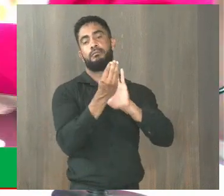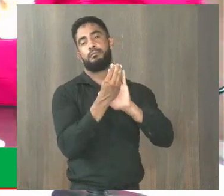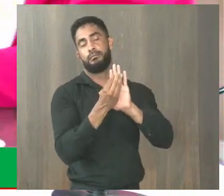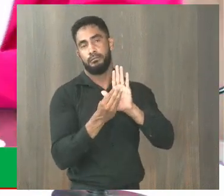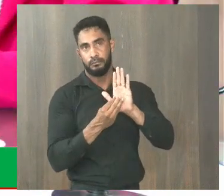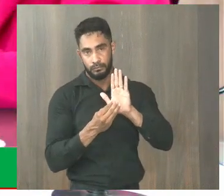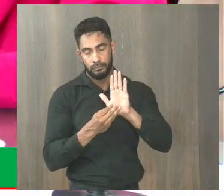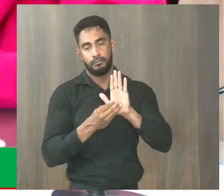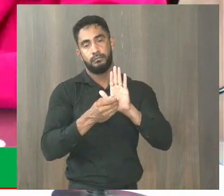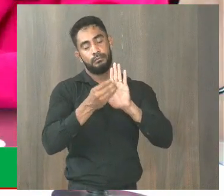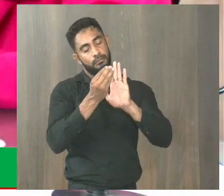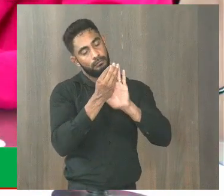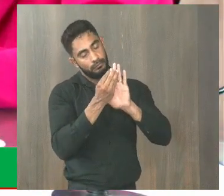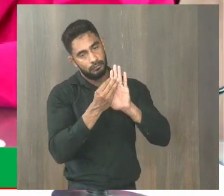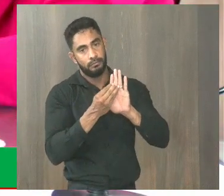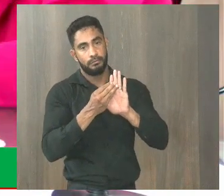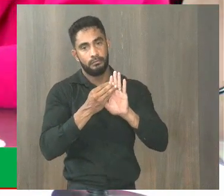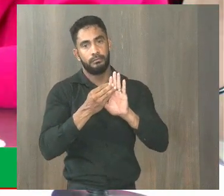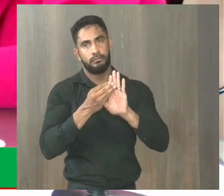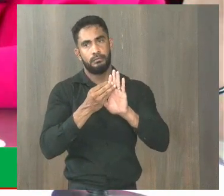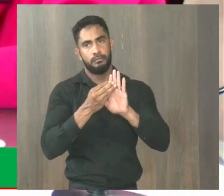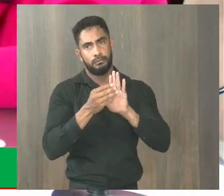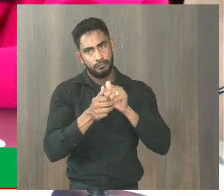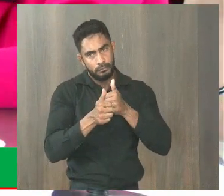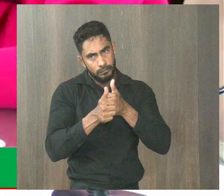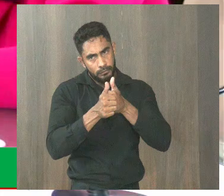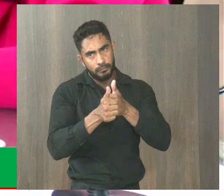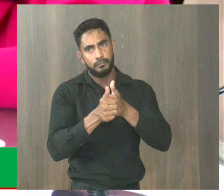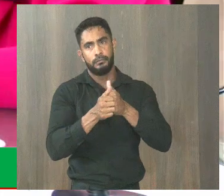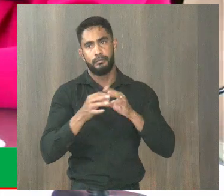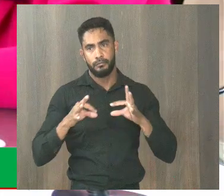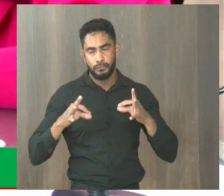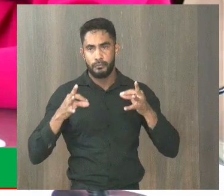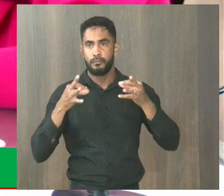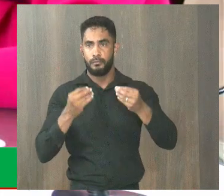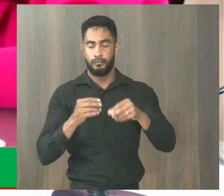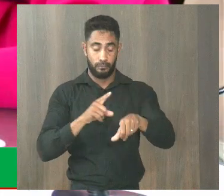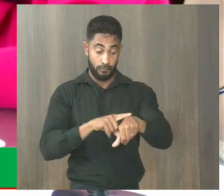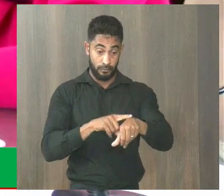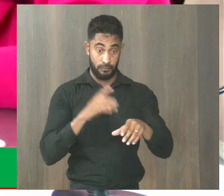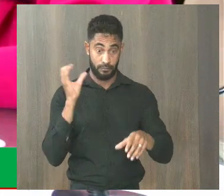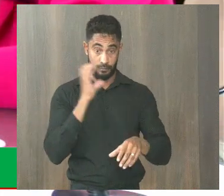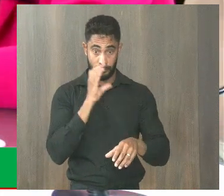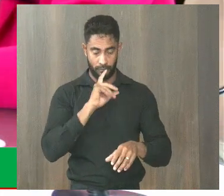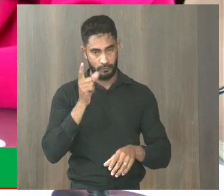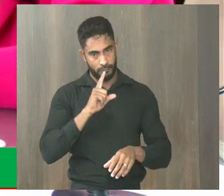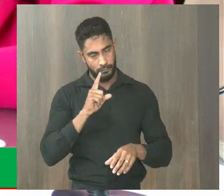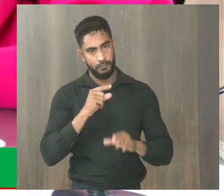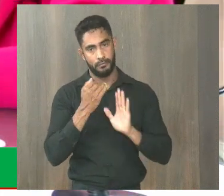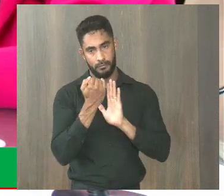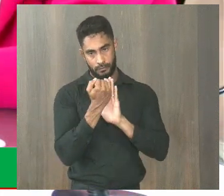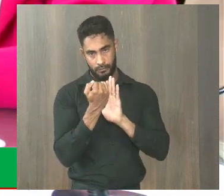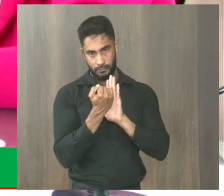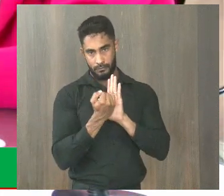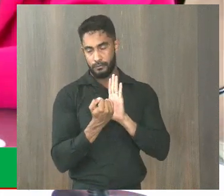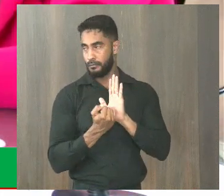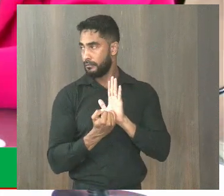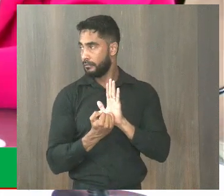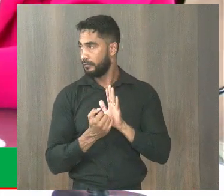estão seguindo esse cronograma, mas vai atender a todos, não num momento só. Então, isso é por etapa. Não, eu